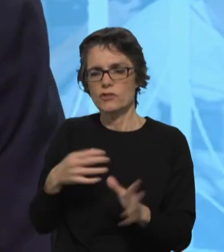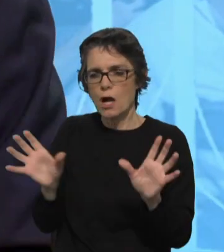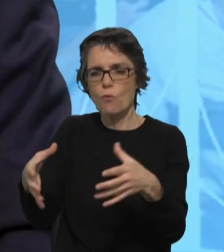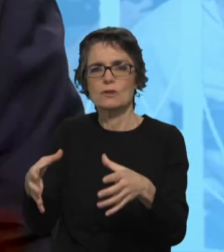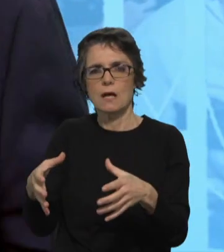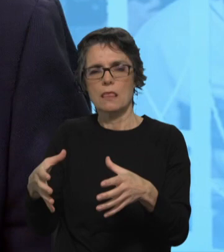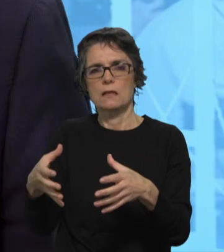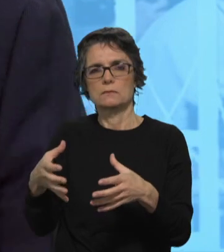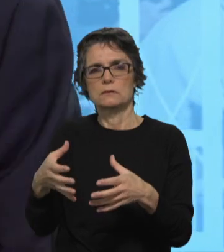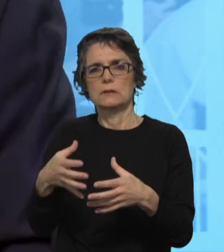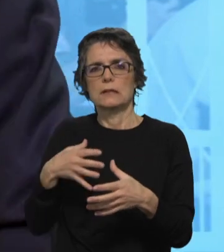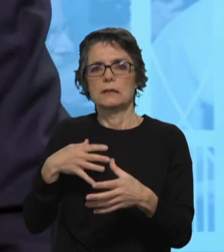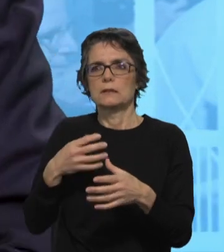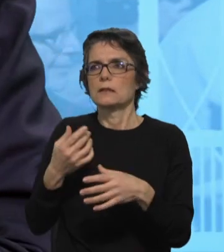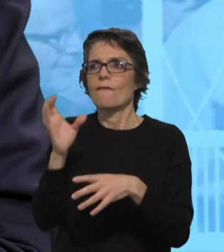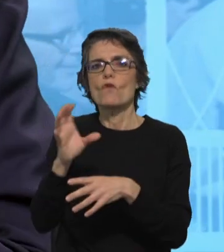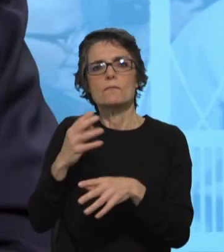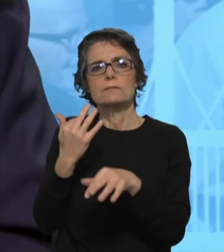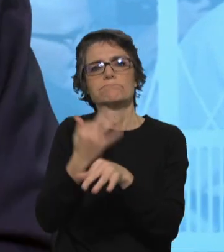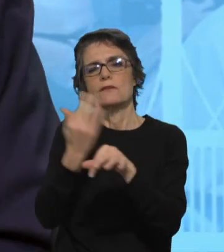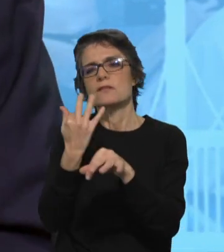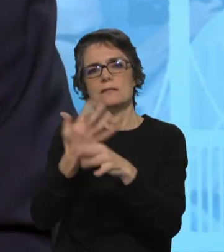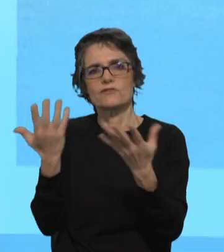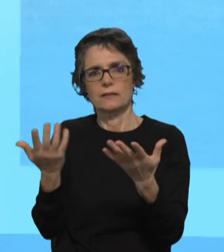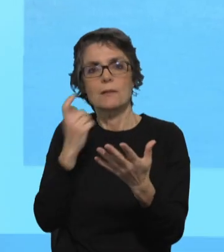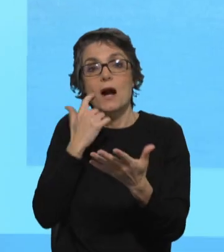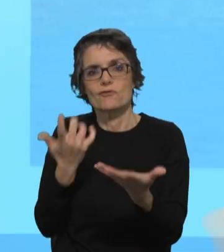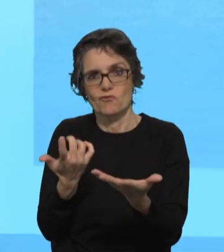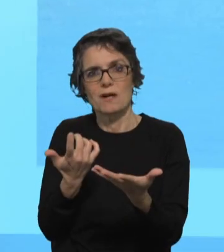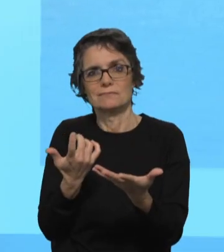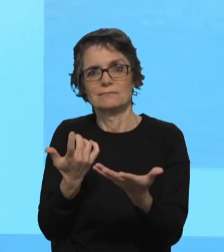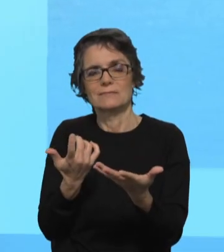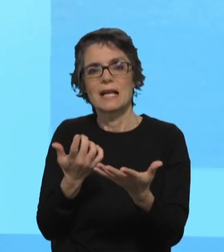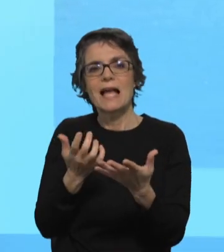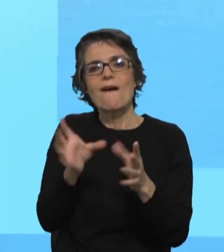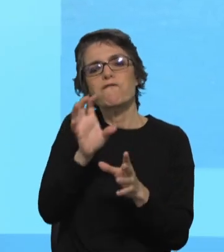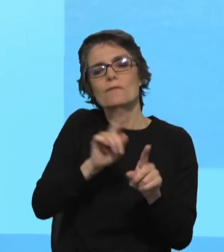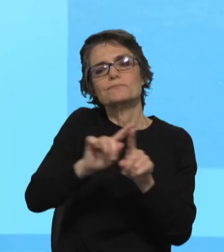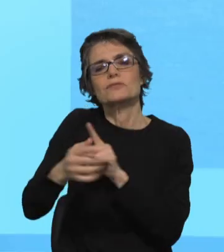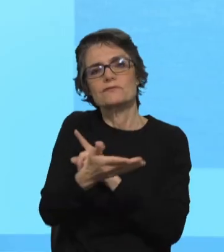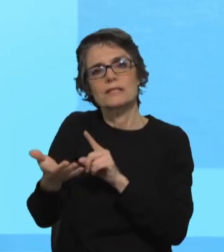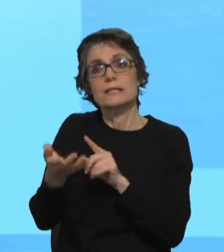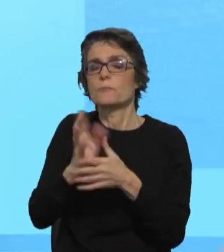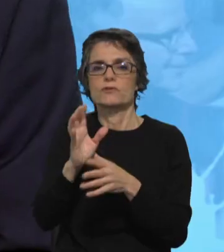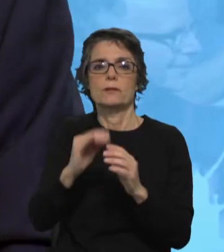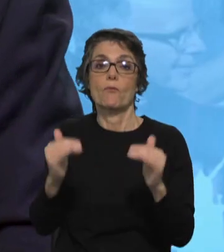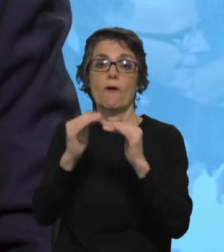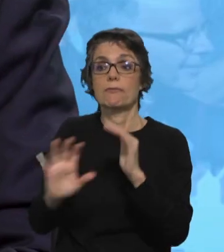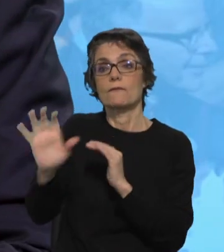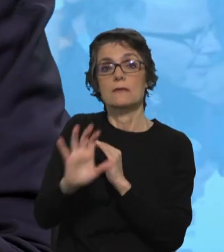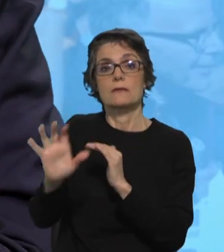qualificação da sua própria arte celebrativa, num conjunto de, se pensarmos através do nosso território nacional, de